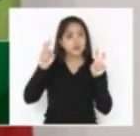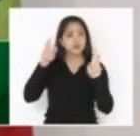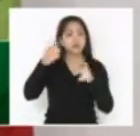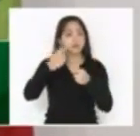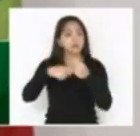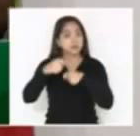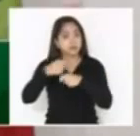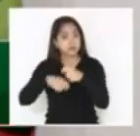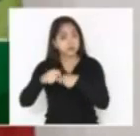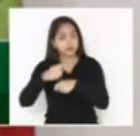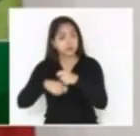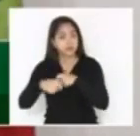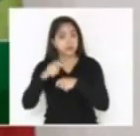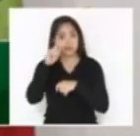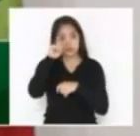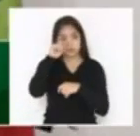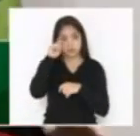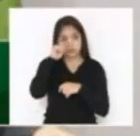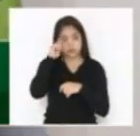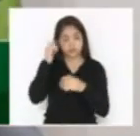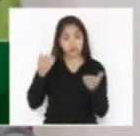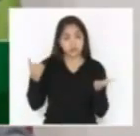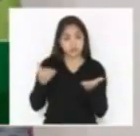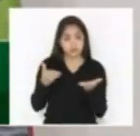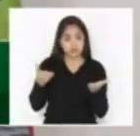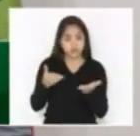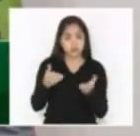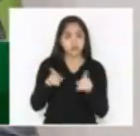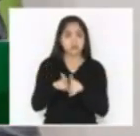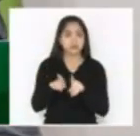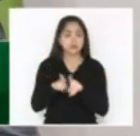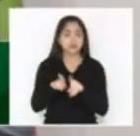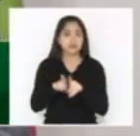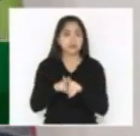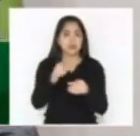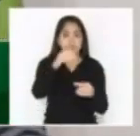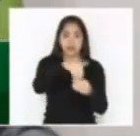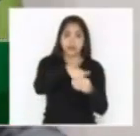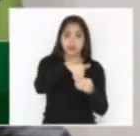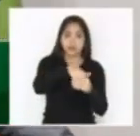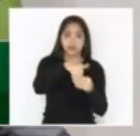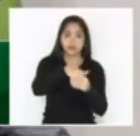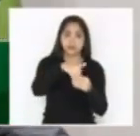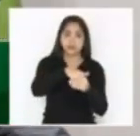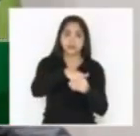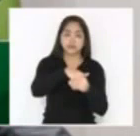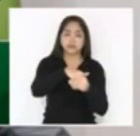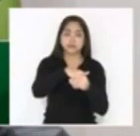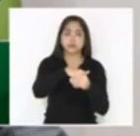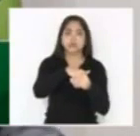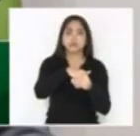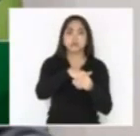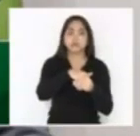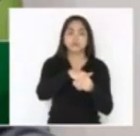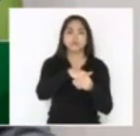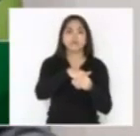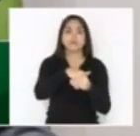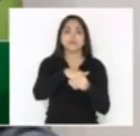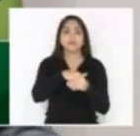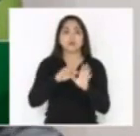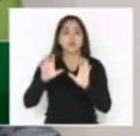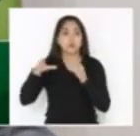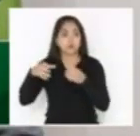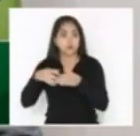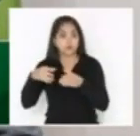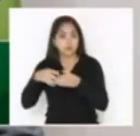administrativos. Agora à tarde, por exemplo, está havendo a eleição, deputado Mauro, da nova junta executiva da